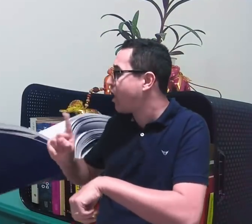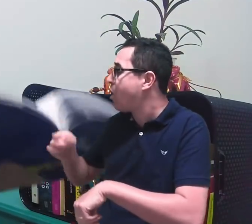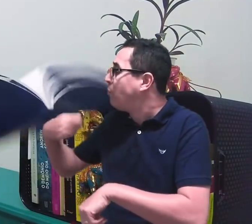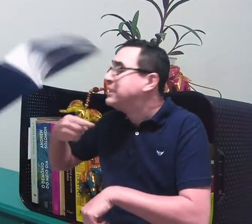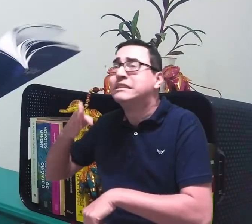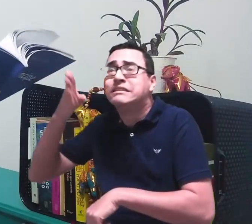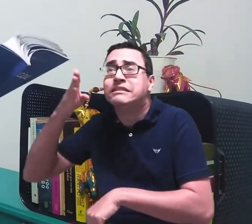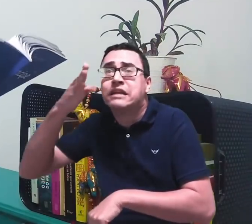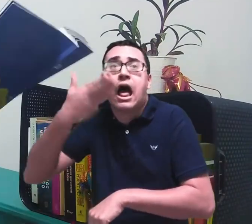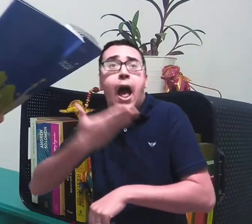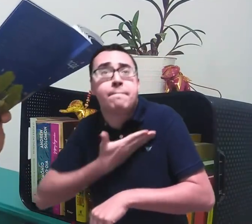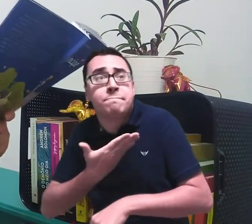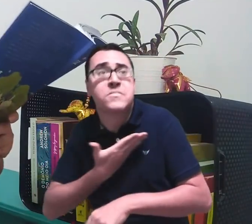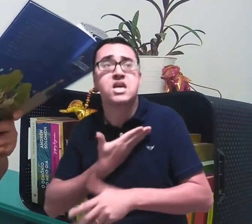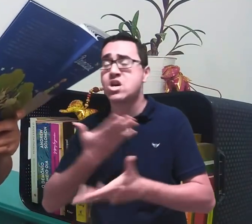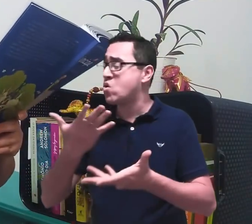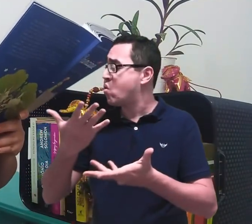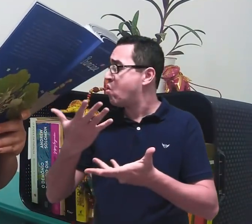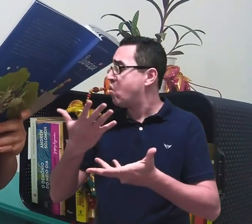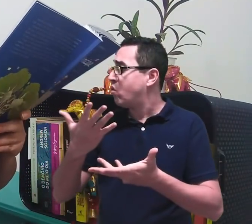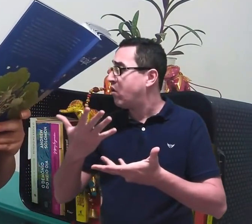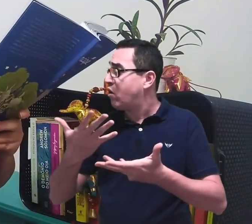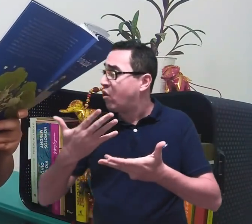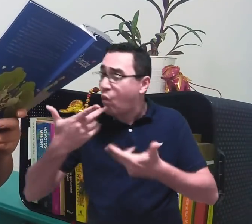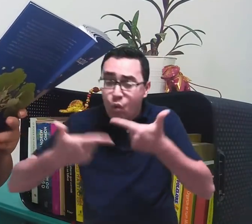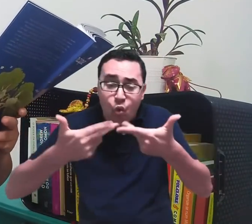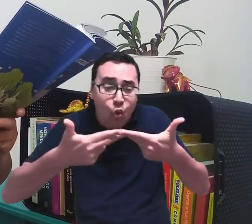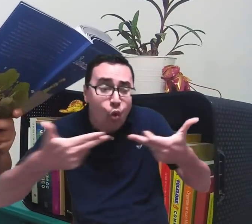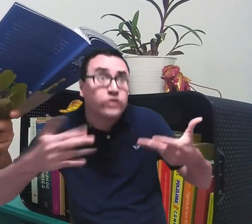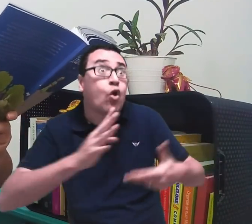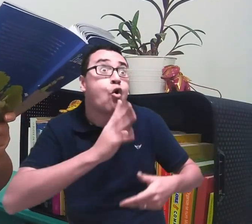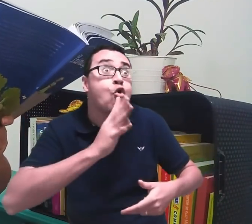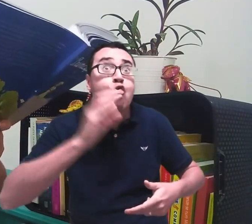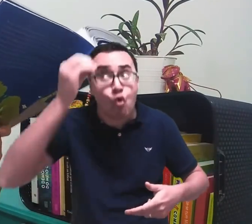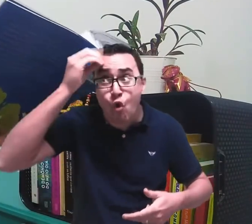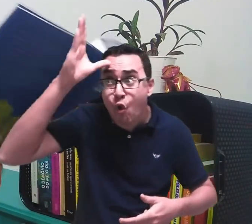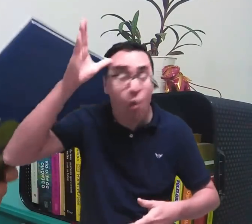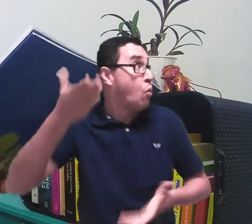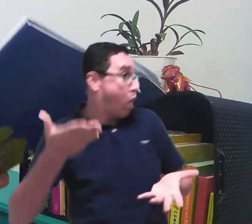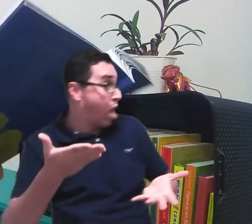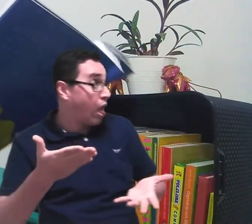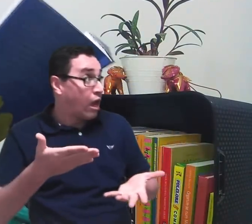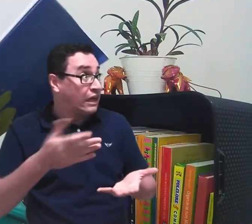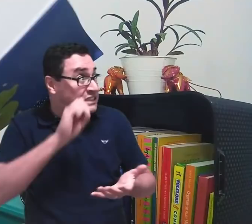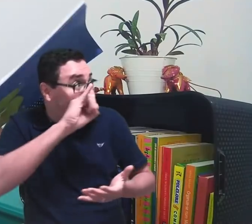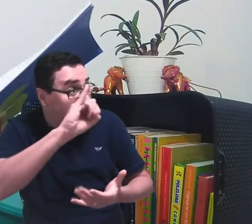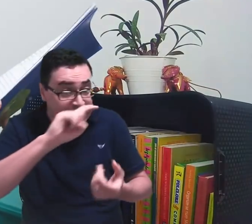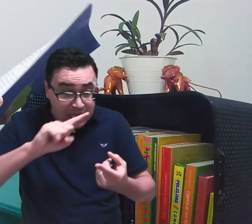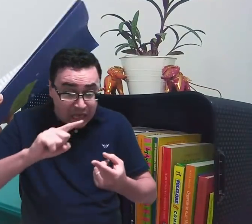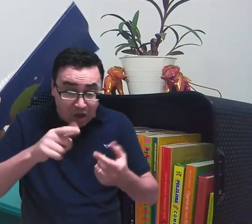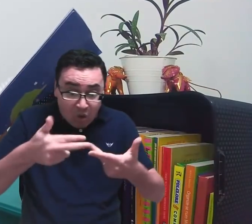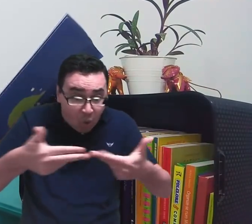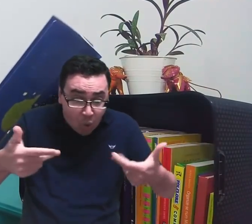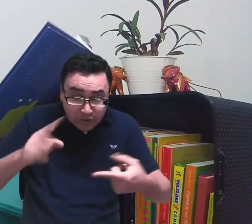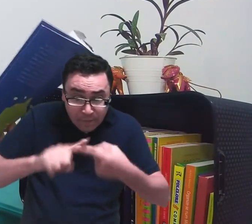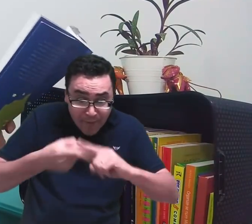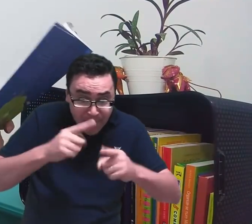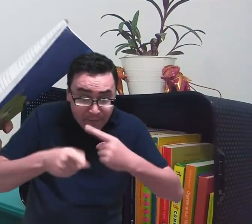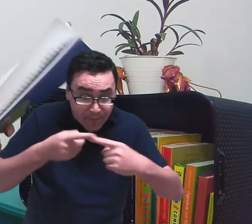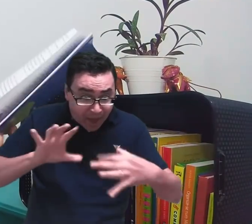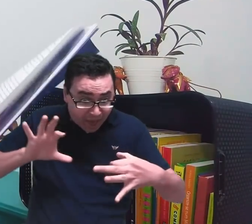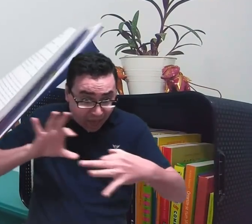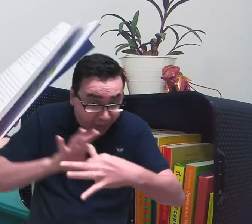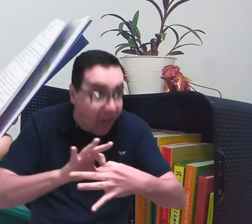conhecer muita coisa. A gente só conhece as coisas que a gente cativa, disse a raposa. Os homens